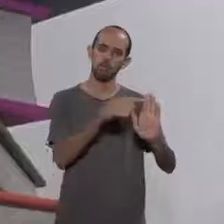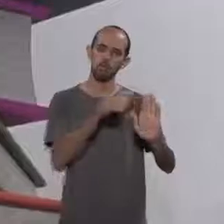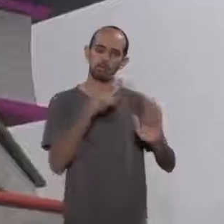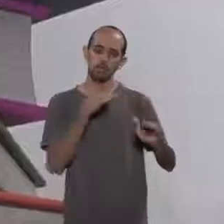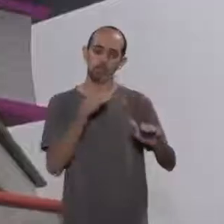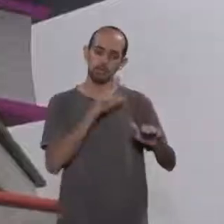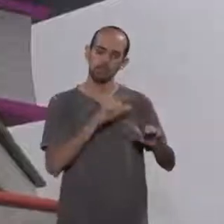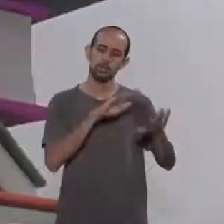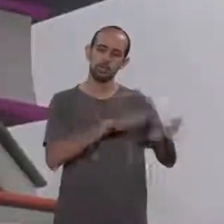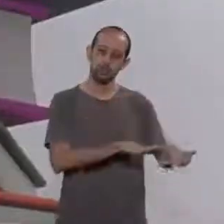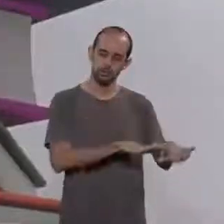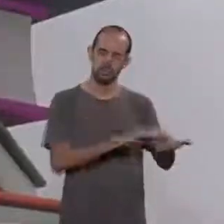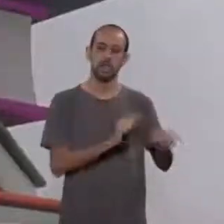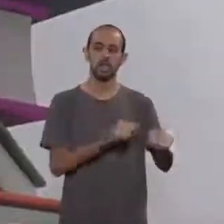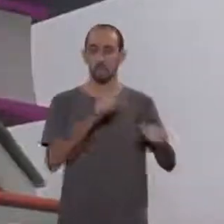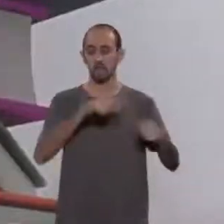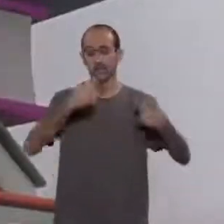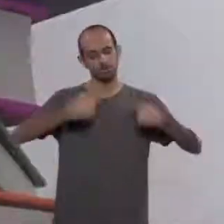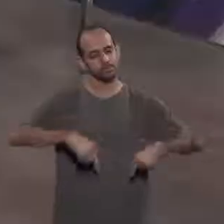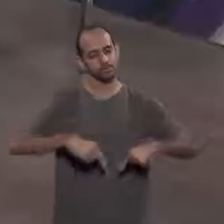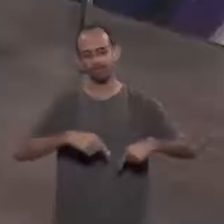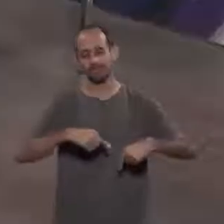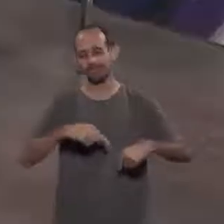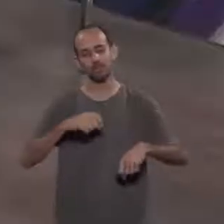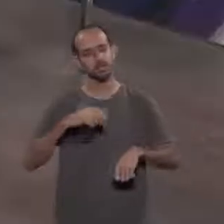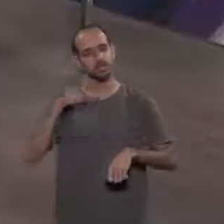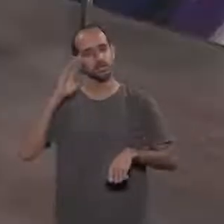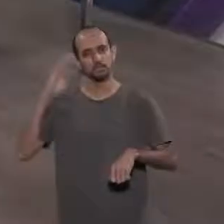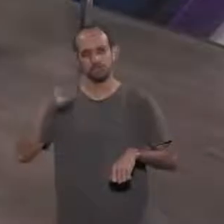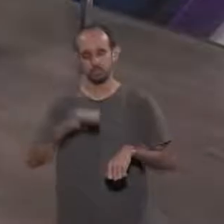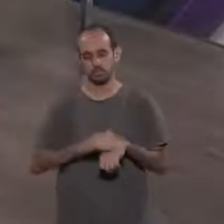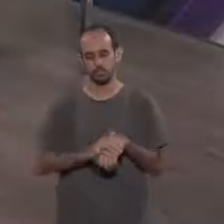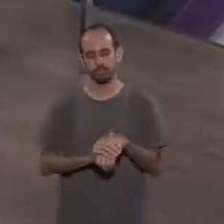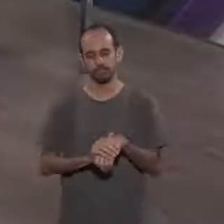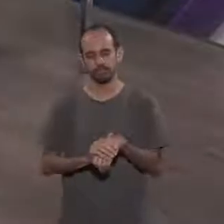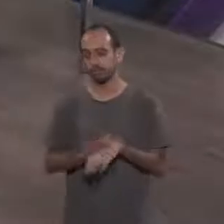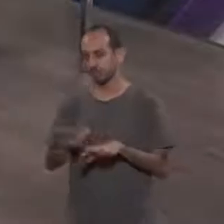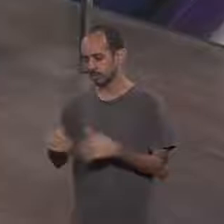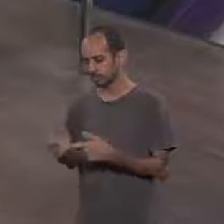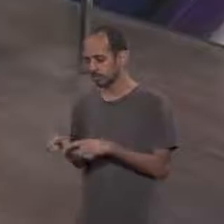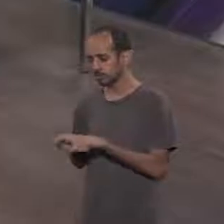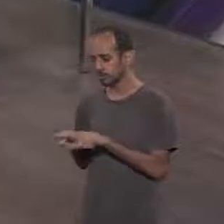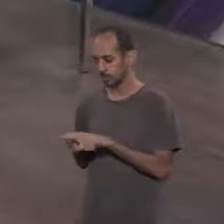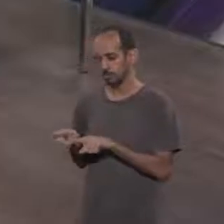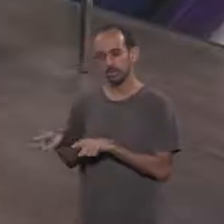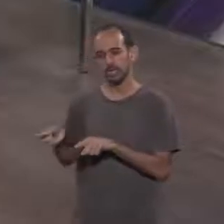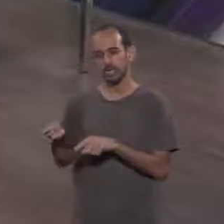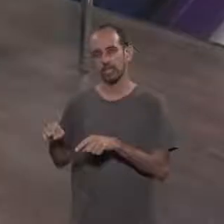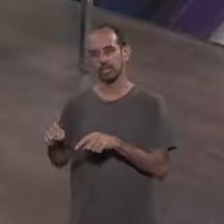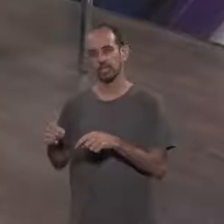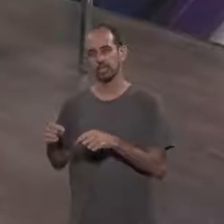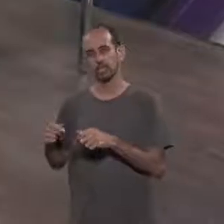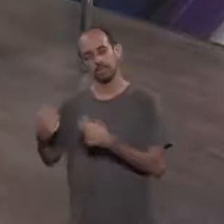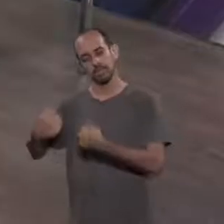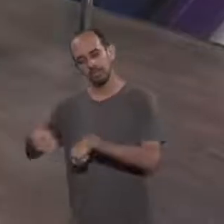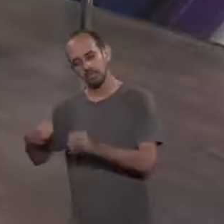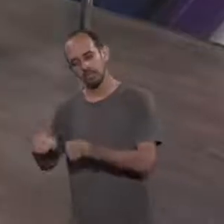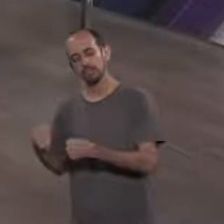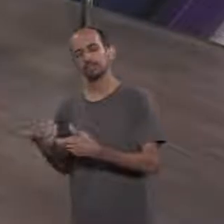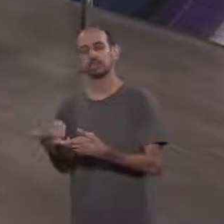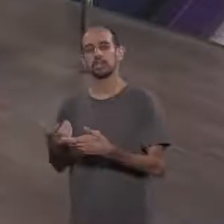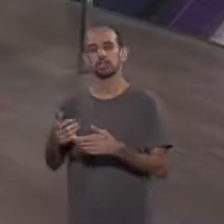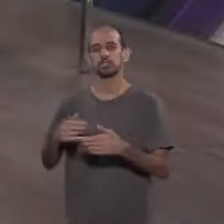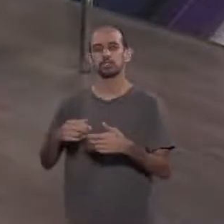Que isso que é o nosso, eu acho que esse que é o nosso desafio. Não é? Em meio às demandas, não é? Conseguir que esse aluno permaneça no